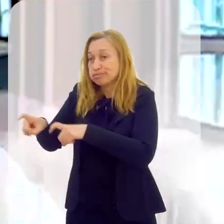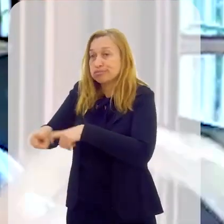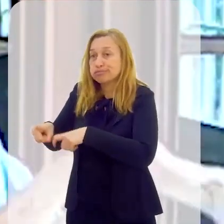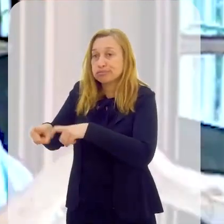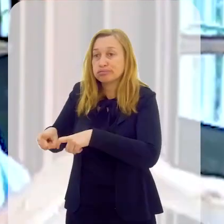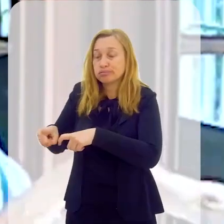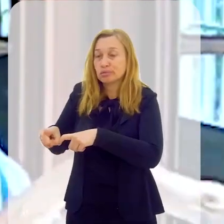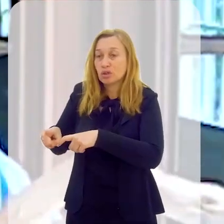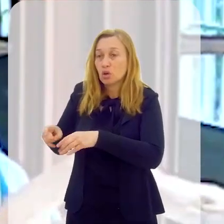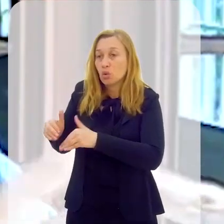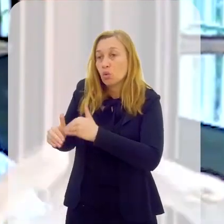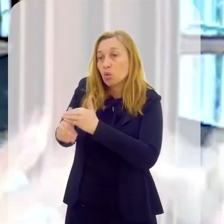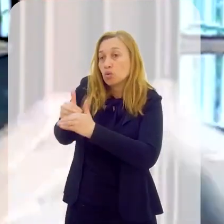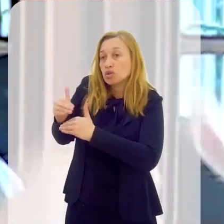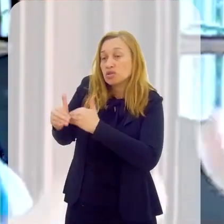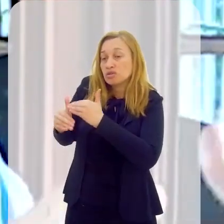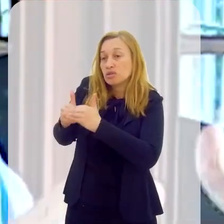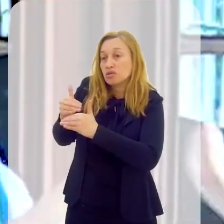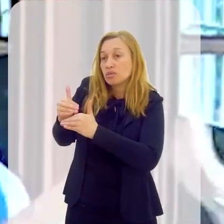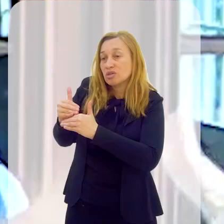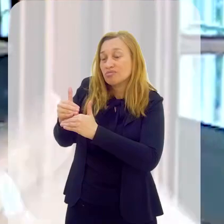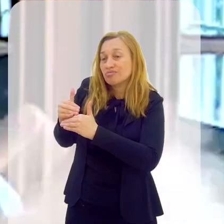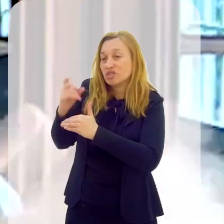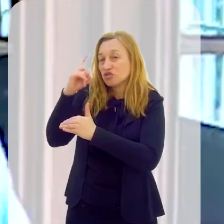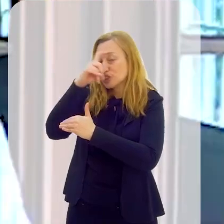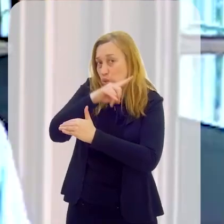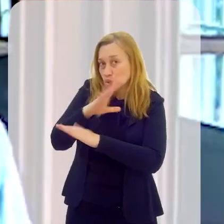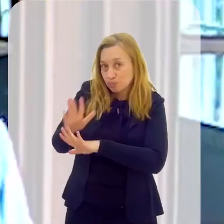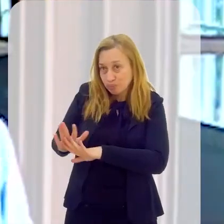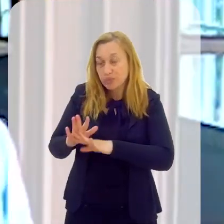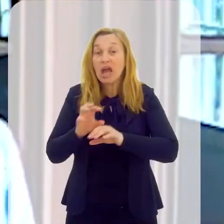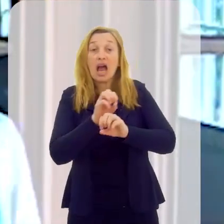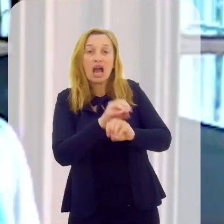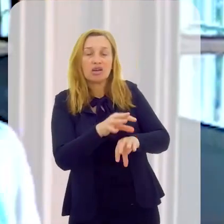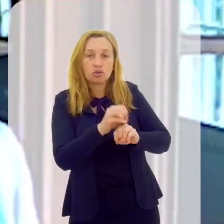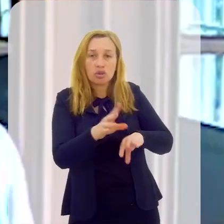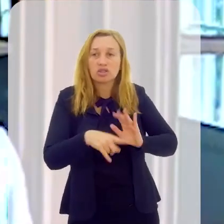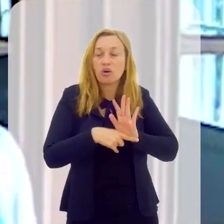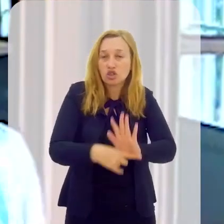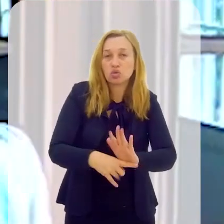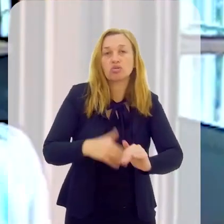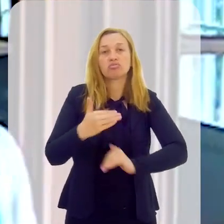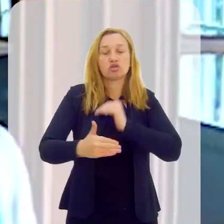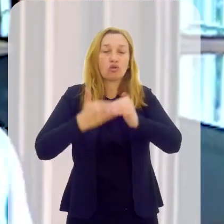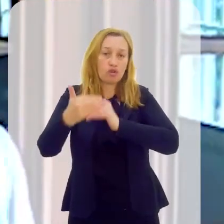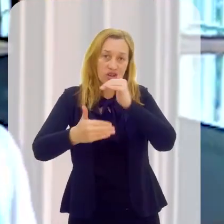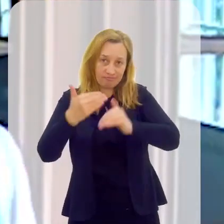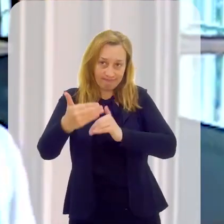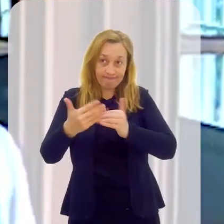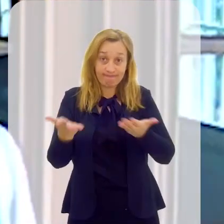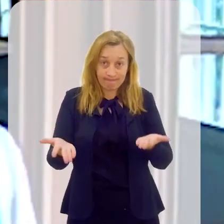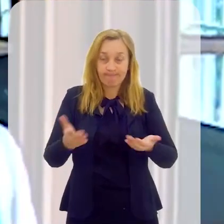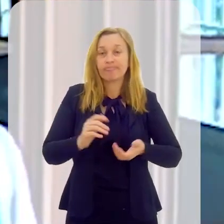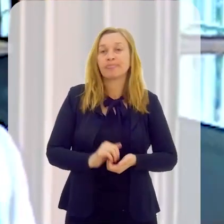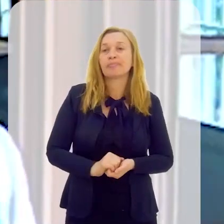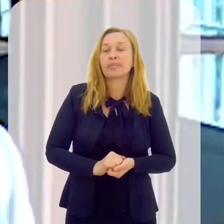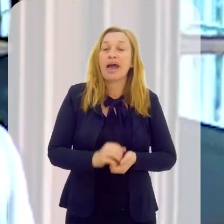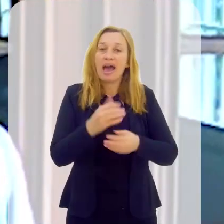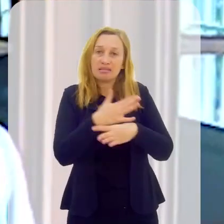o interior, às vezes, com um desenvolvimento não tão satisfatório, né? Porque a educação ajuda a desenvolver,